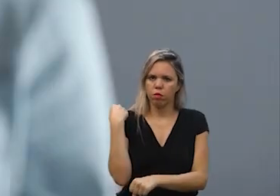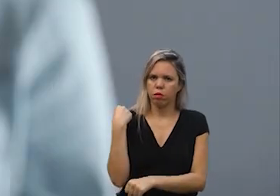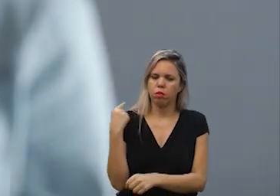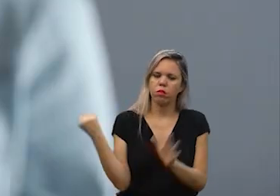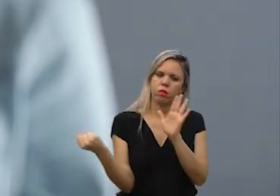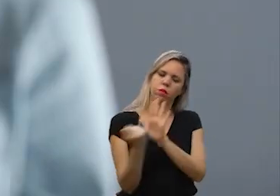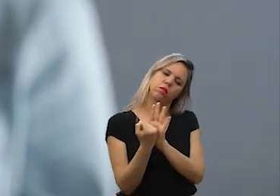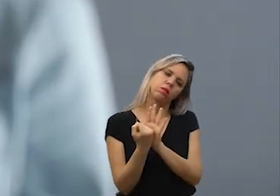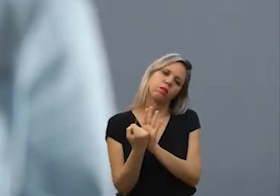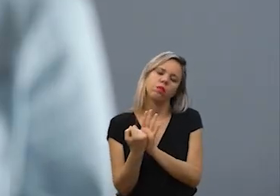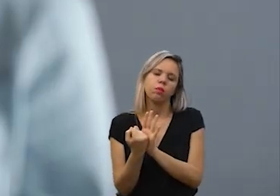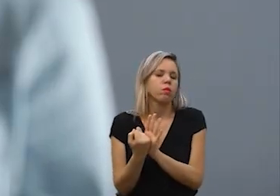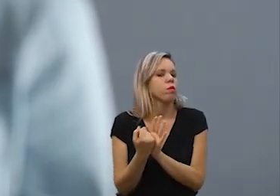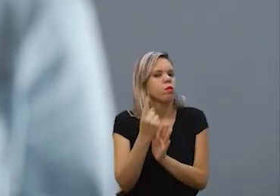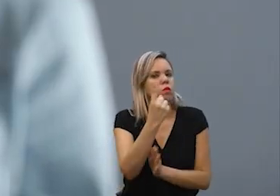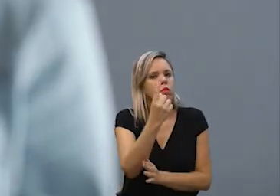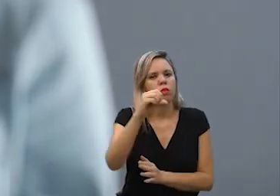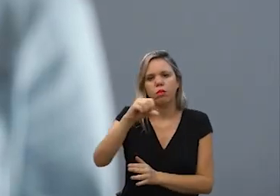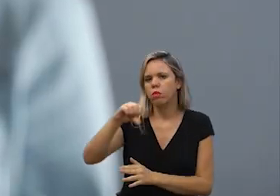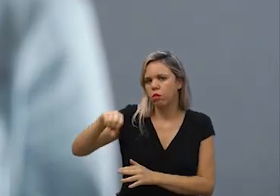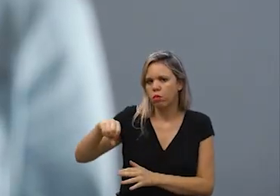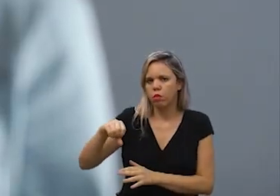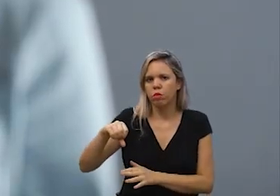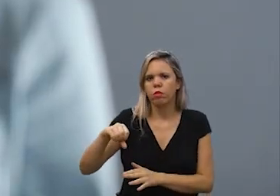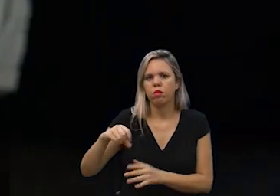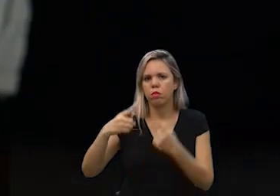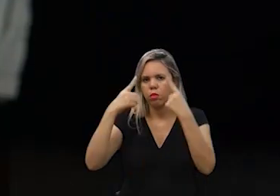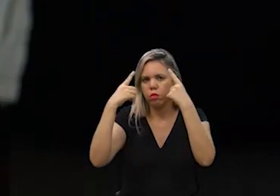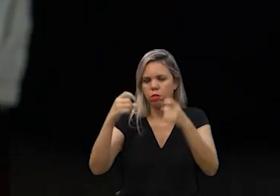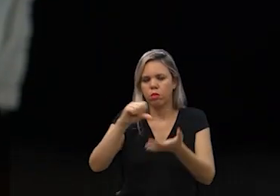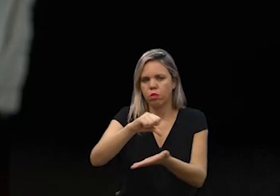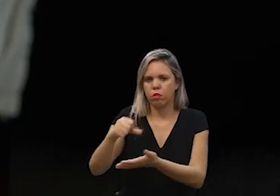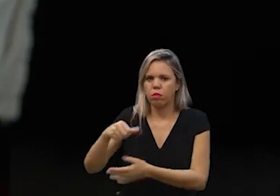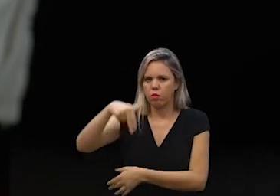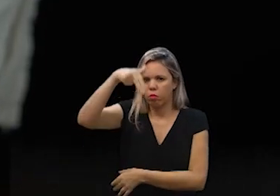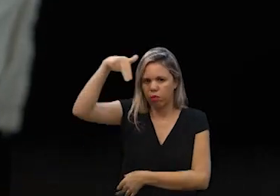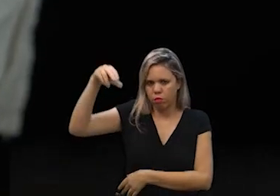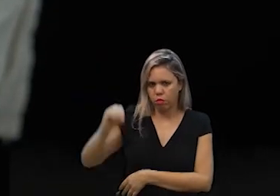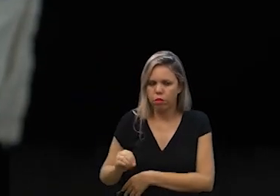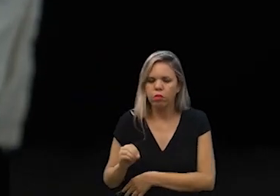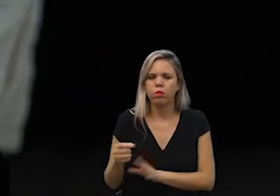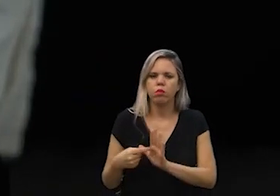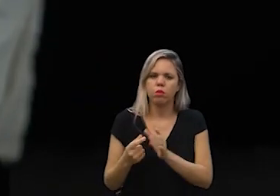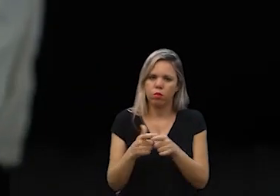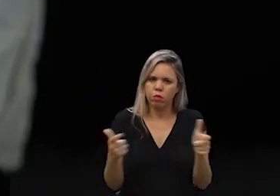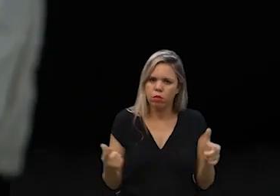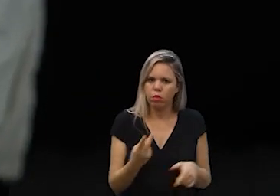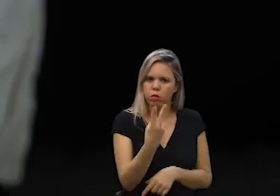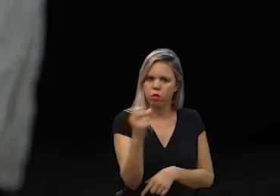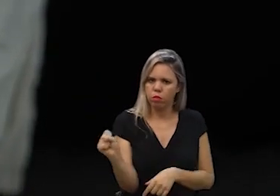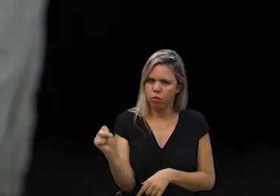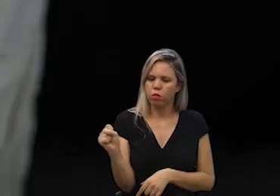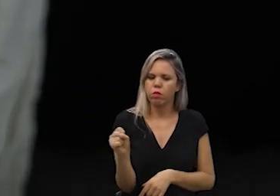foram registrados 199 casos. A região noroeste se destaca com